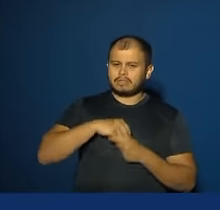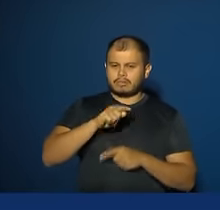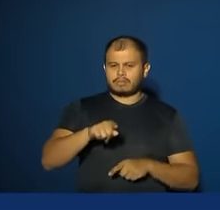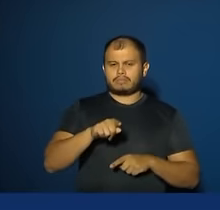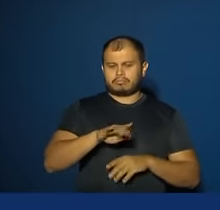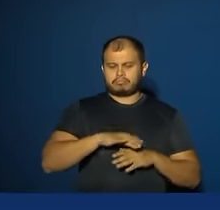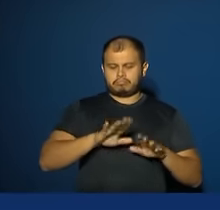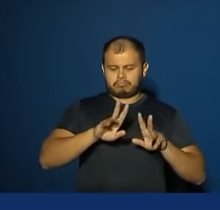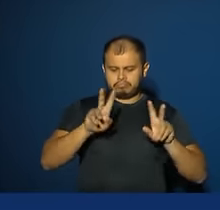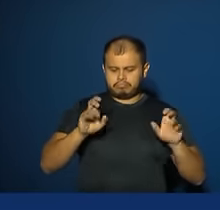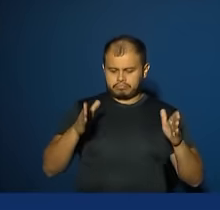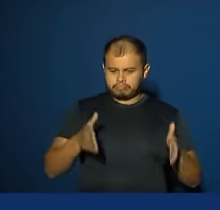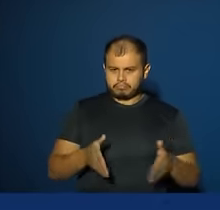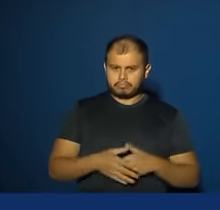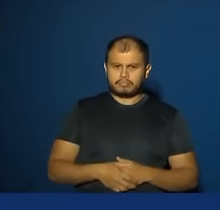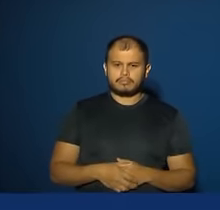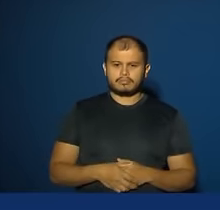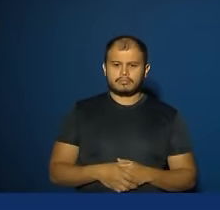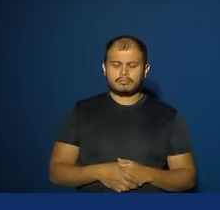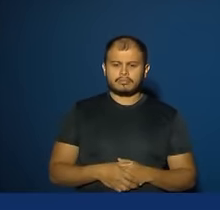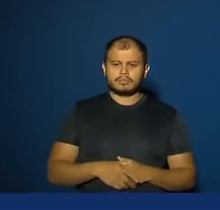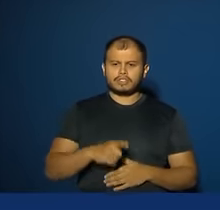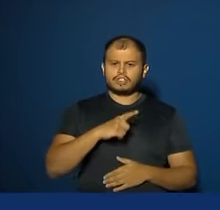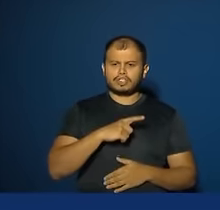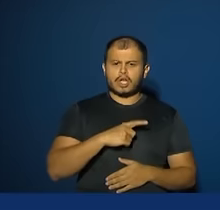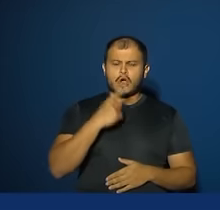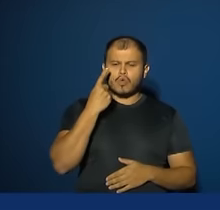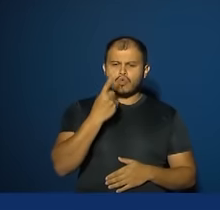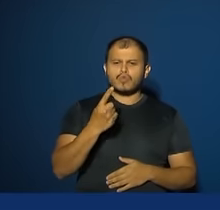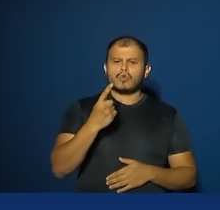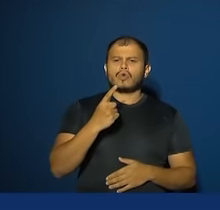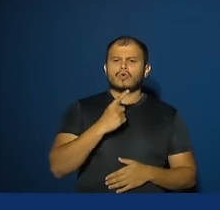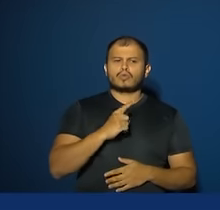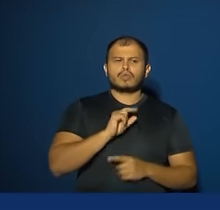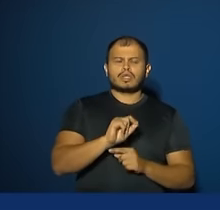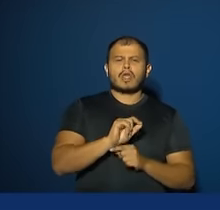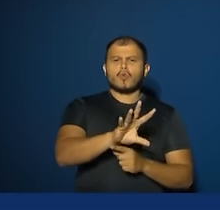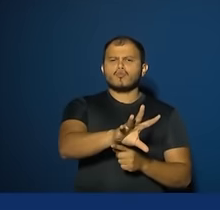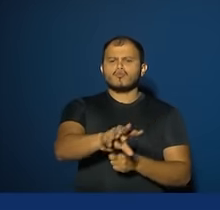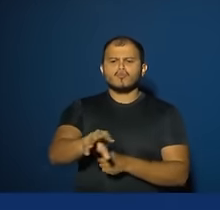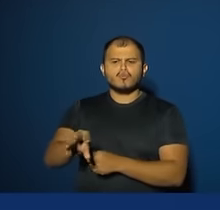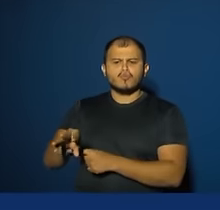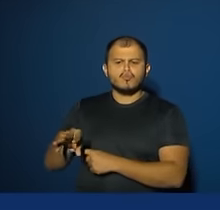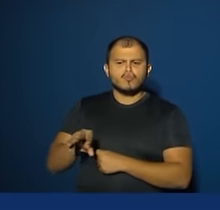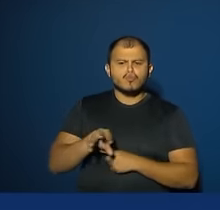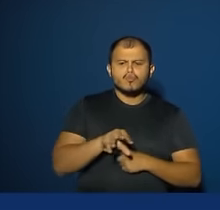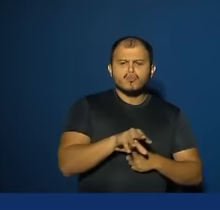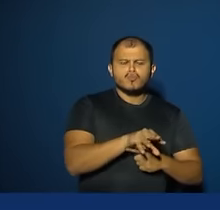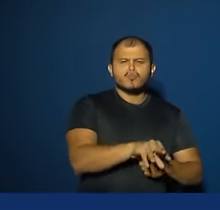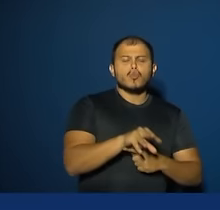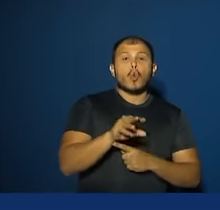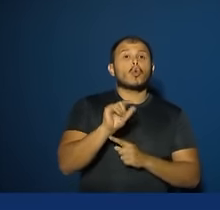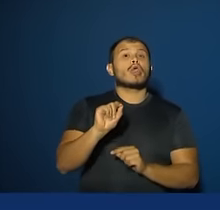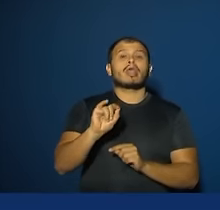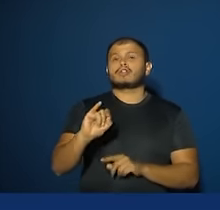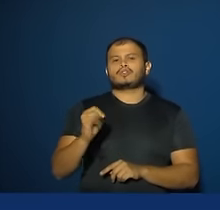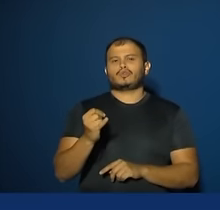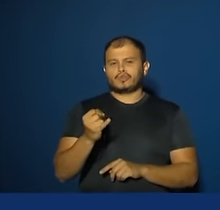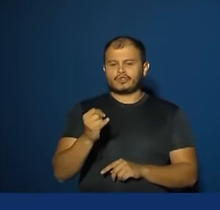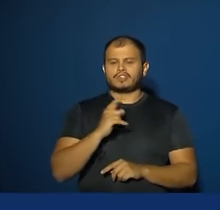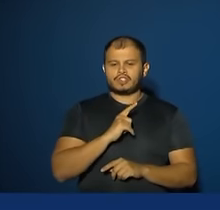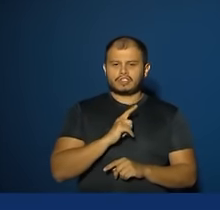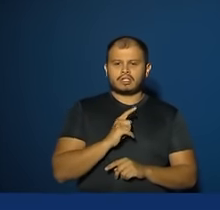bolso. E tinha um aspirador ligado, né, que é o aspirador do juros, né? A gente saiu nos juros ali de 2% em 21